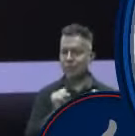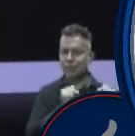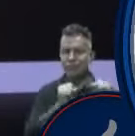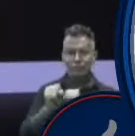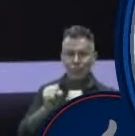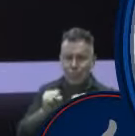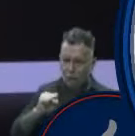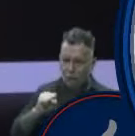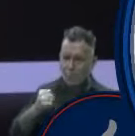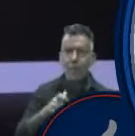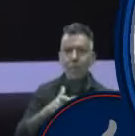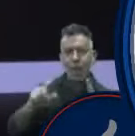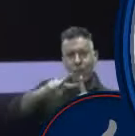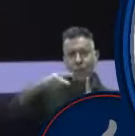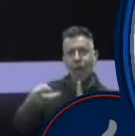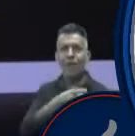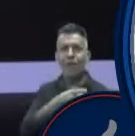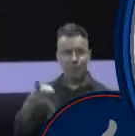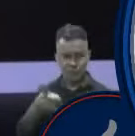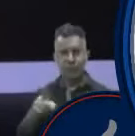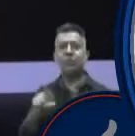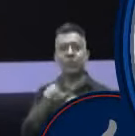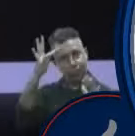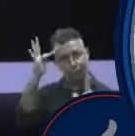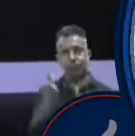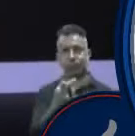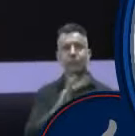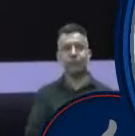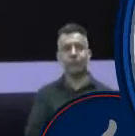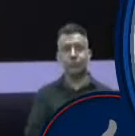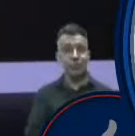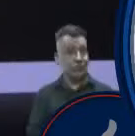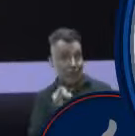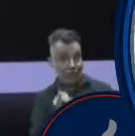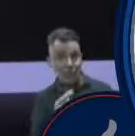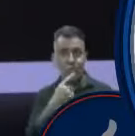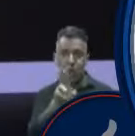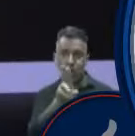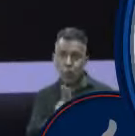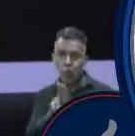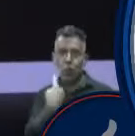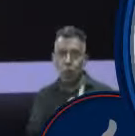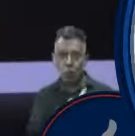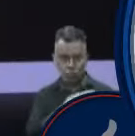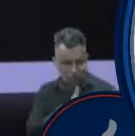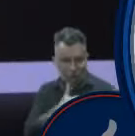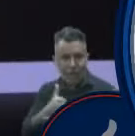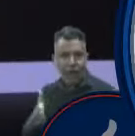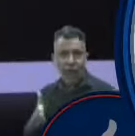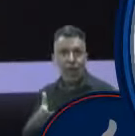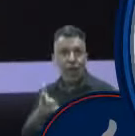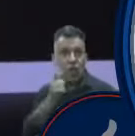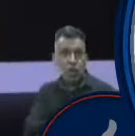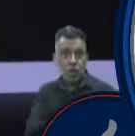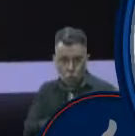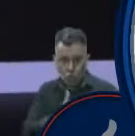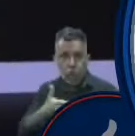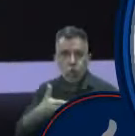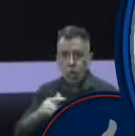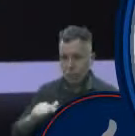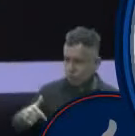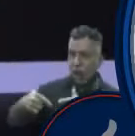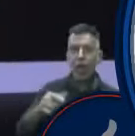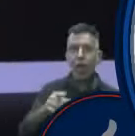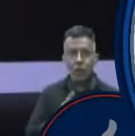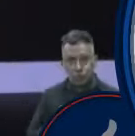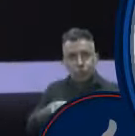para aumentar conversão e fidelização. E se foi por meio do nosso crediário que a gente começou a jornada de